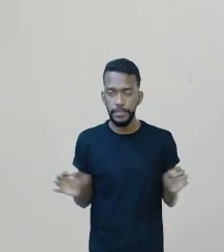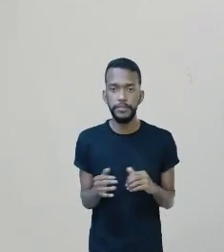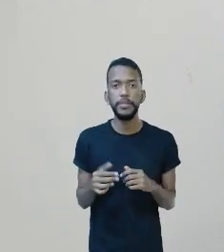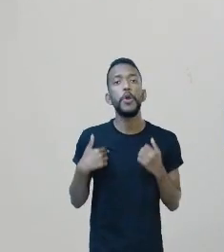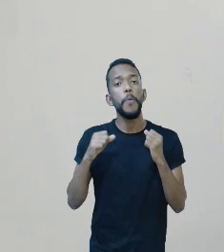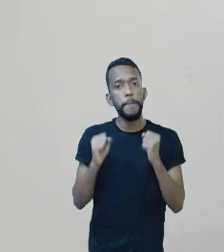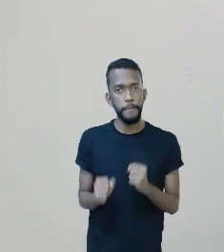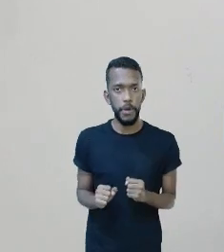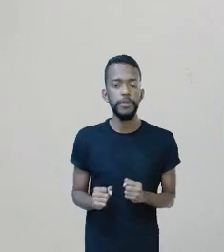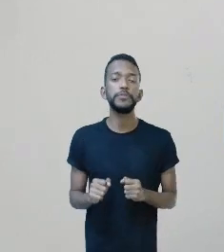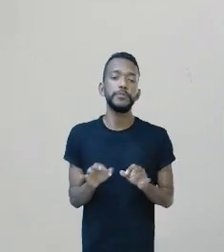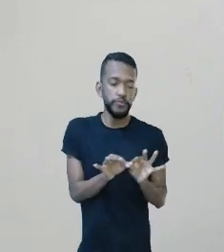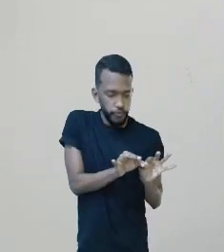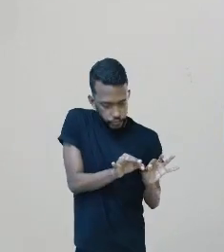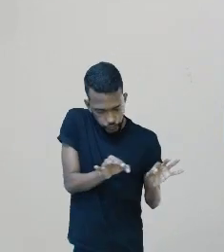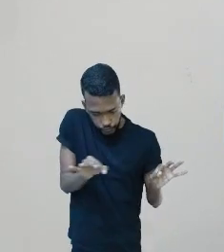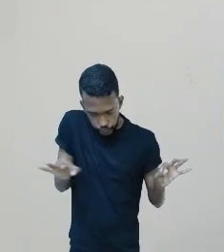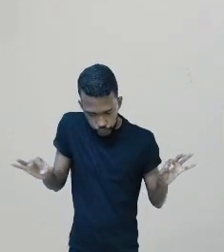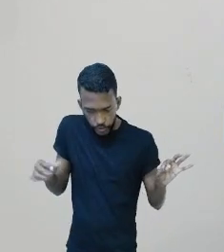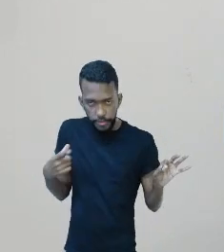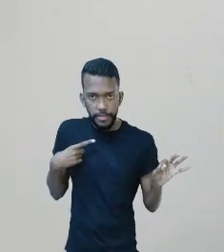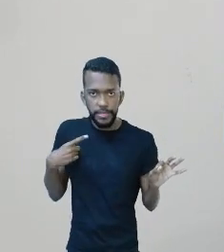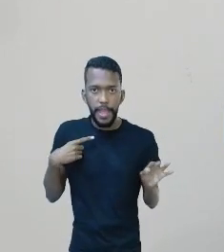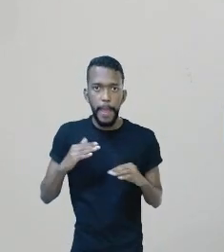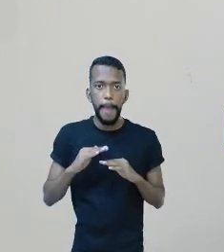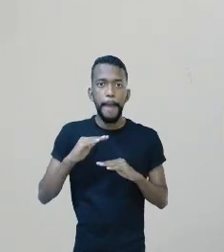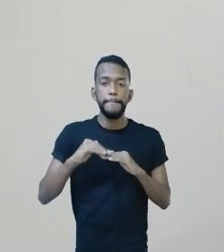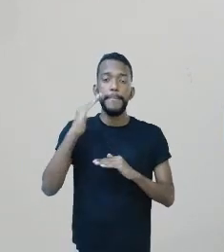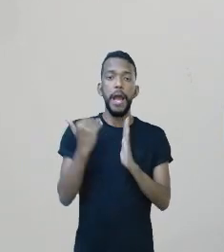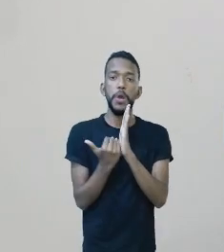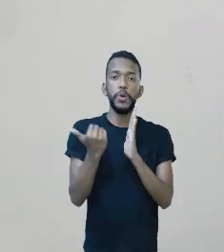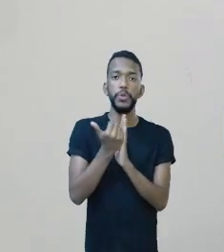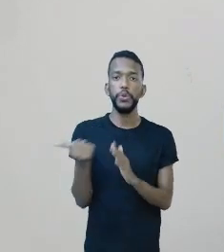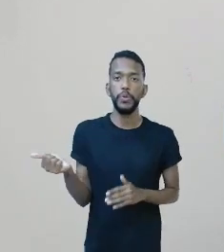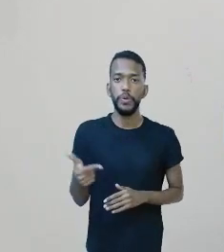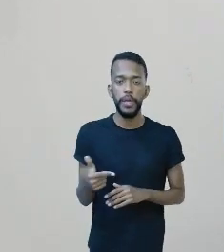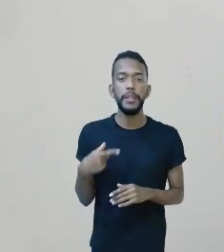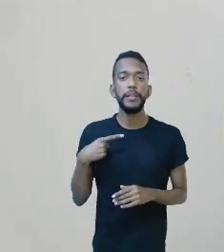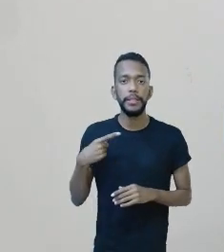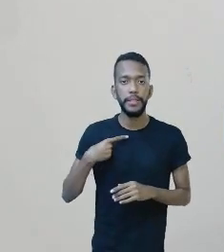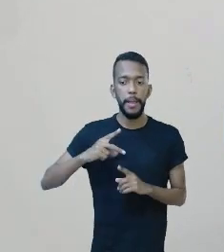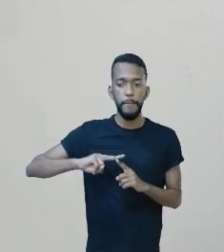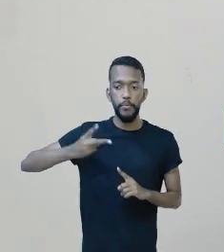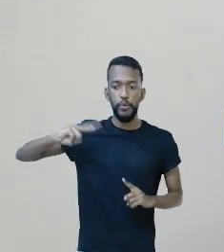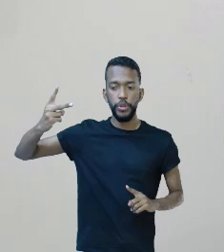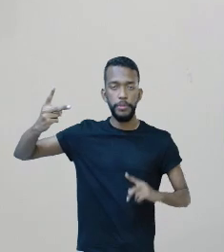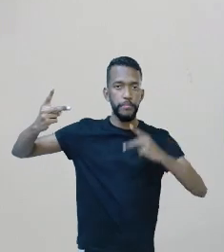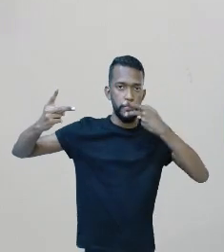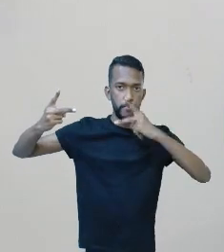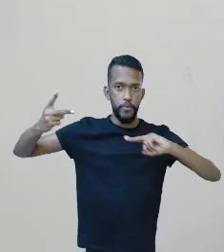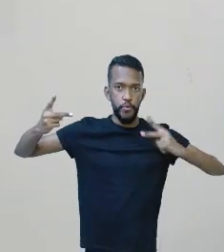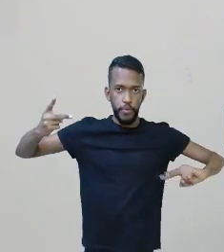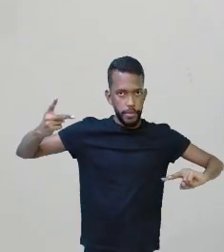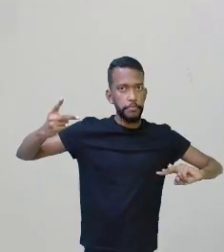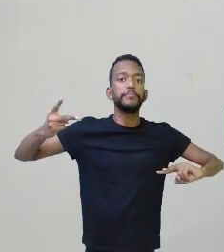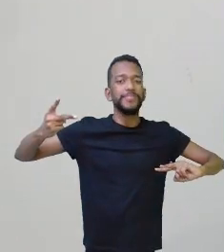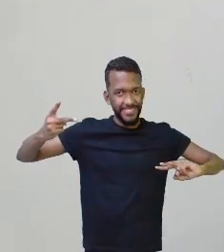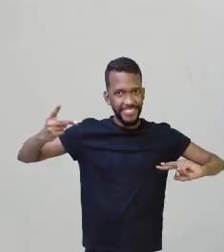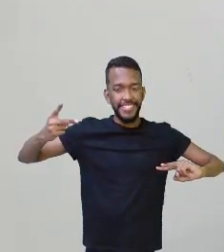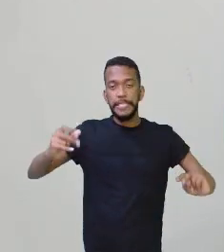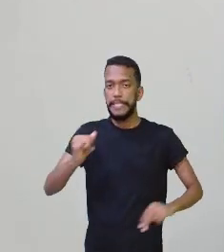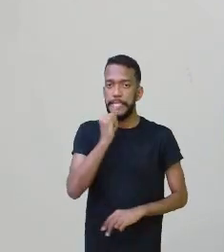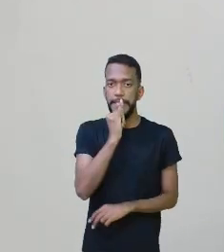Eu posso utilizar uma unidade maior do que o metro, aí eu vou ter os múltiplos e os submúltiplos do metro.